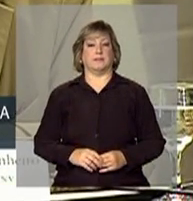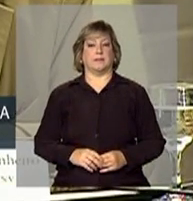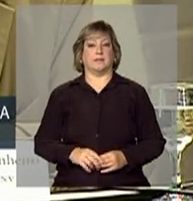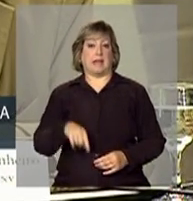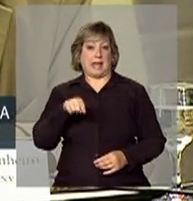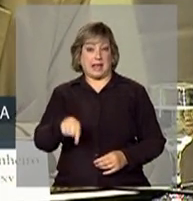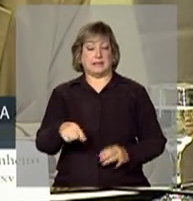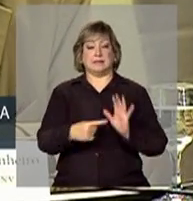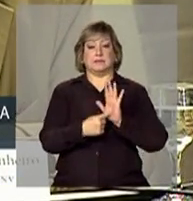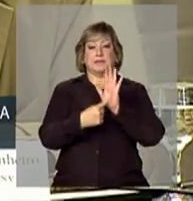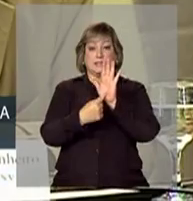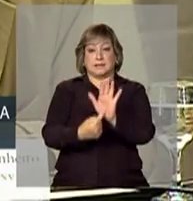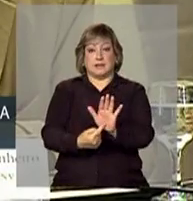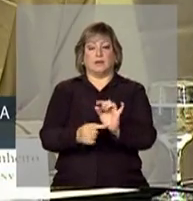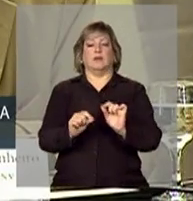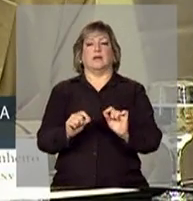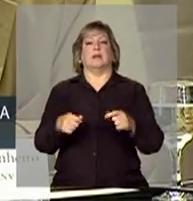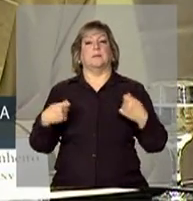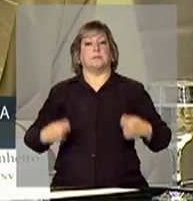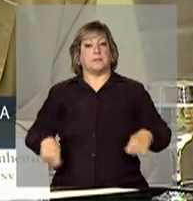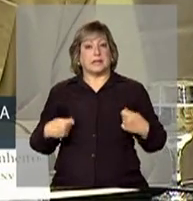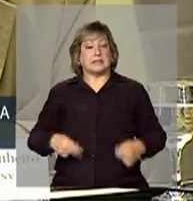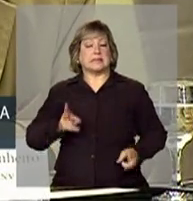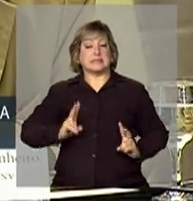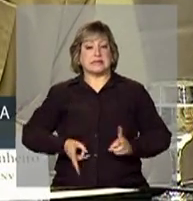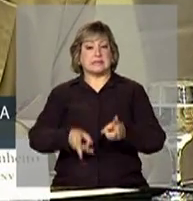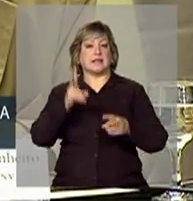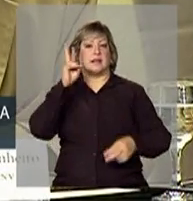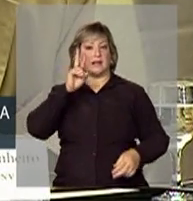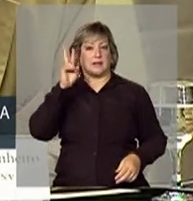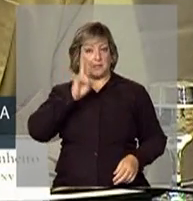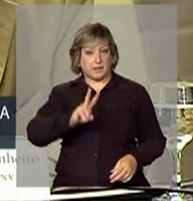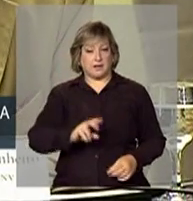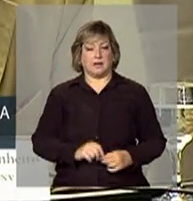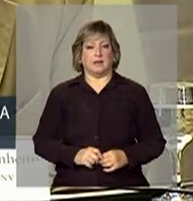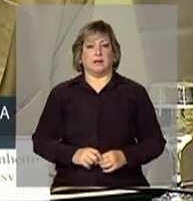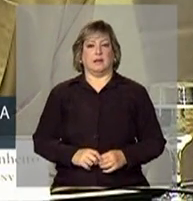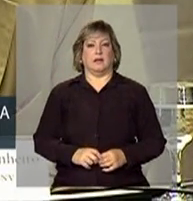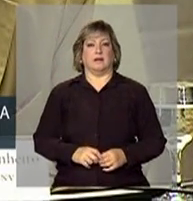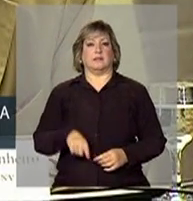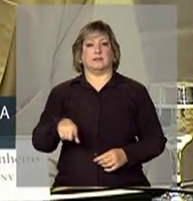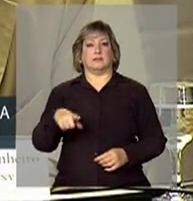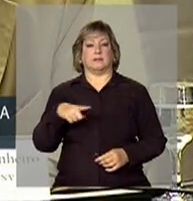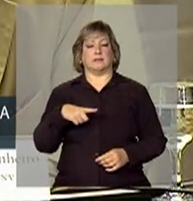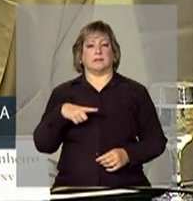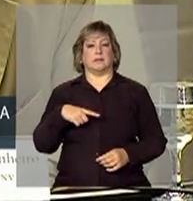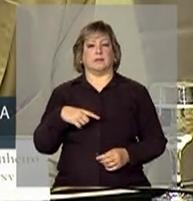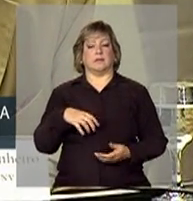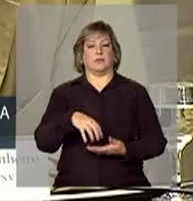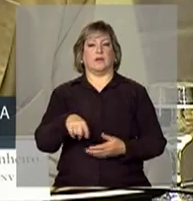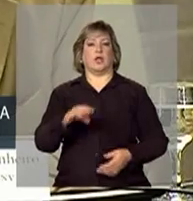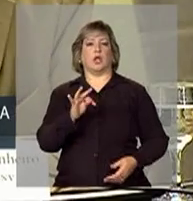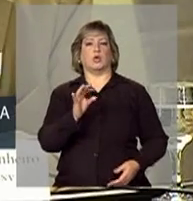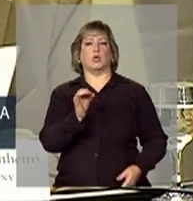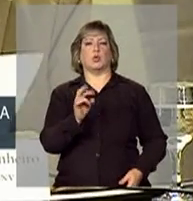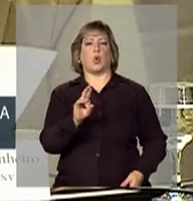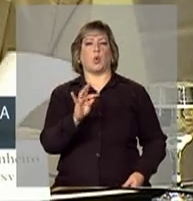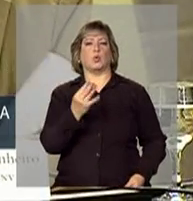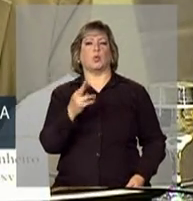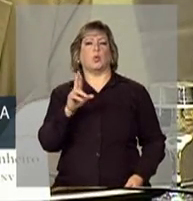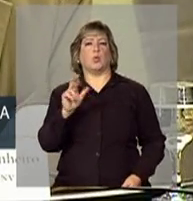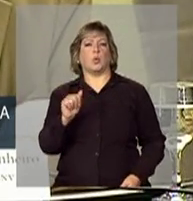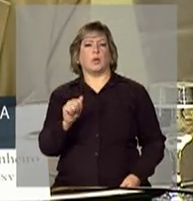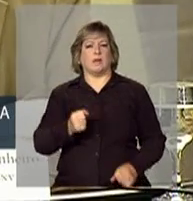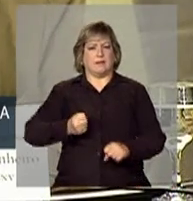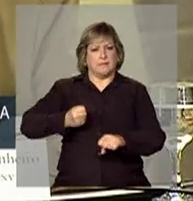essa expressão deve ser sempre lembrada. O reconhecimento da adoção da prática de tortura como padrão da repressão